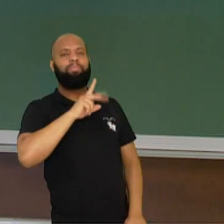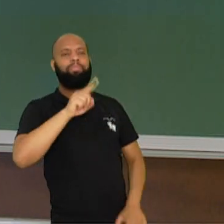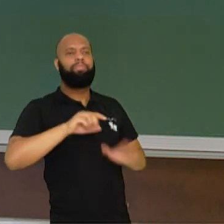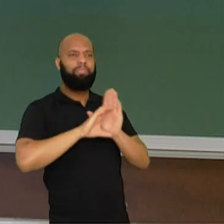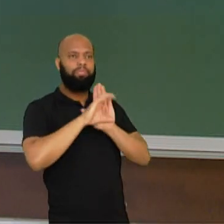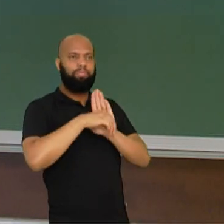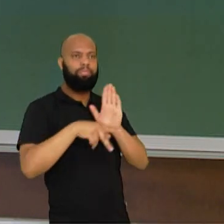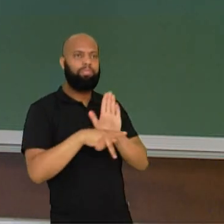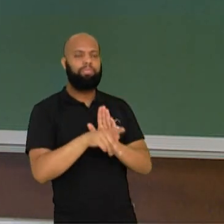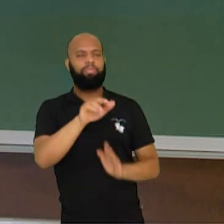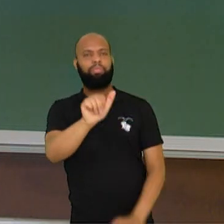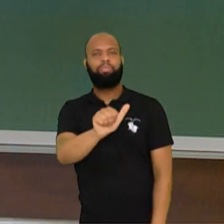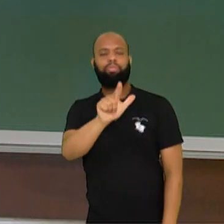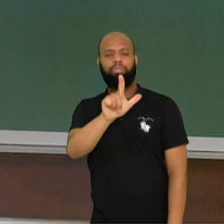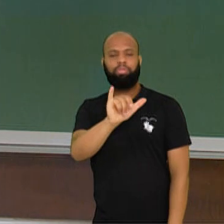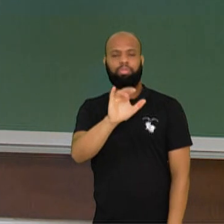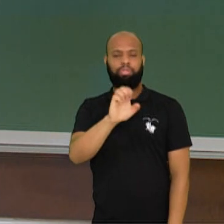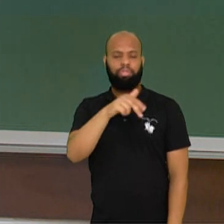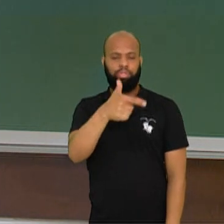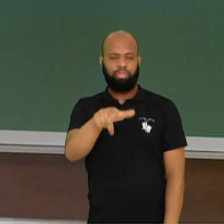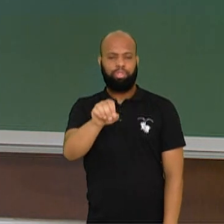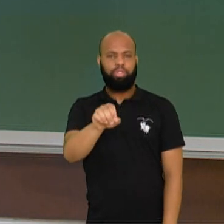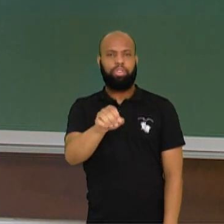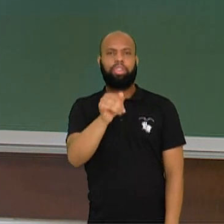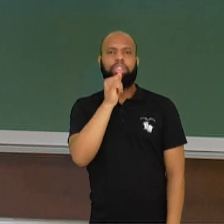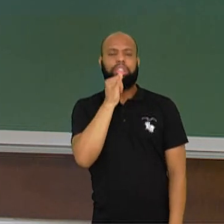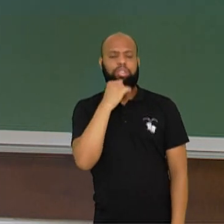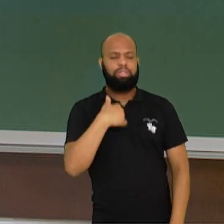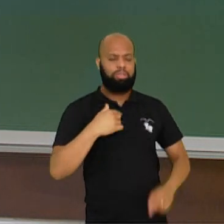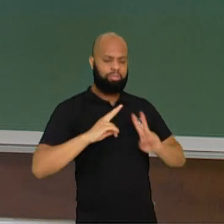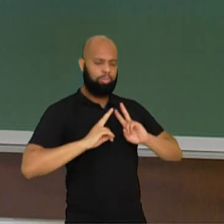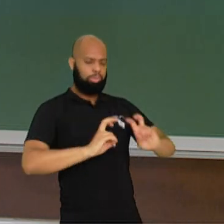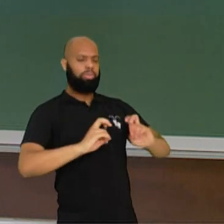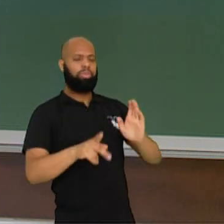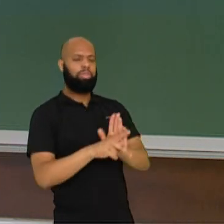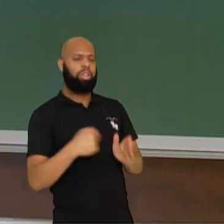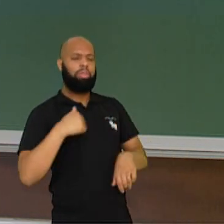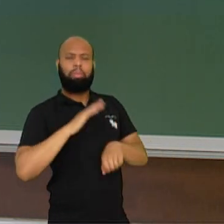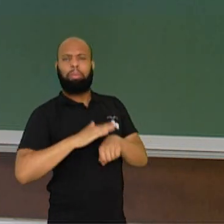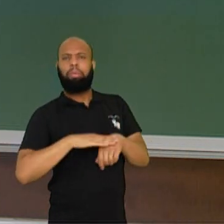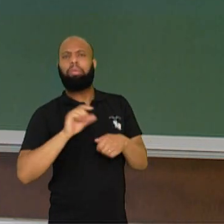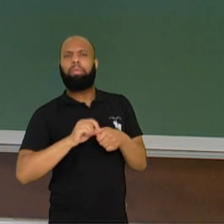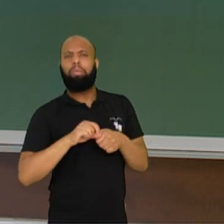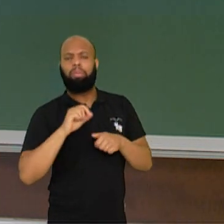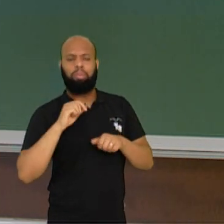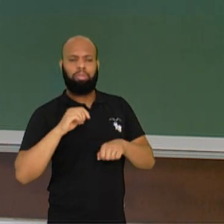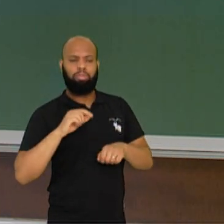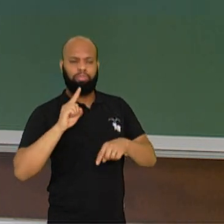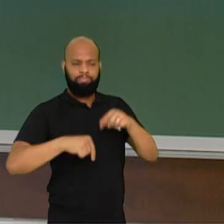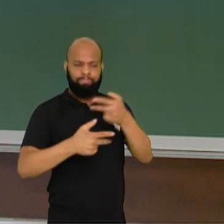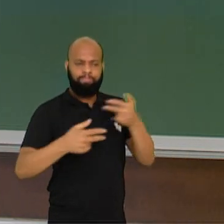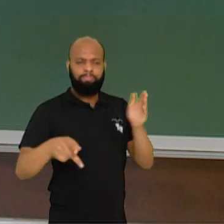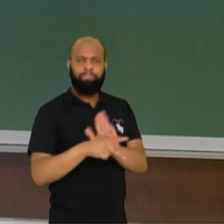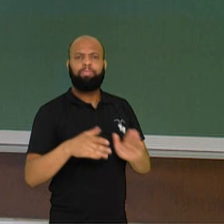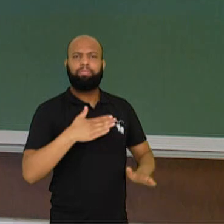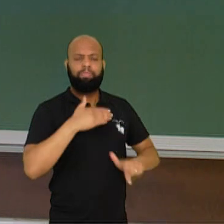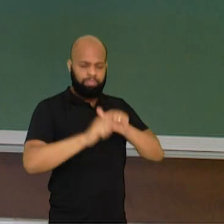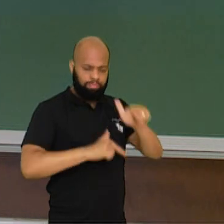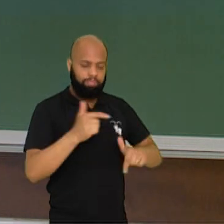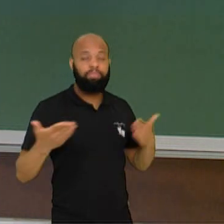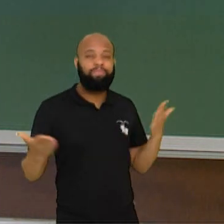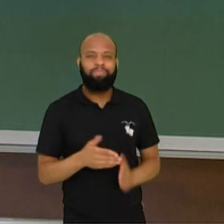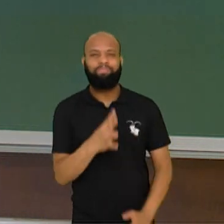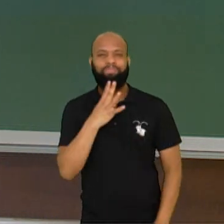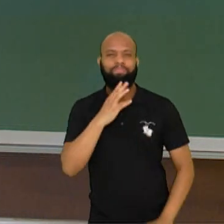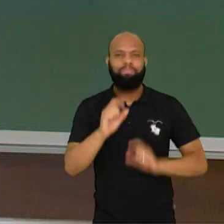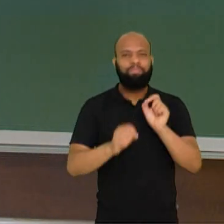de alienação, quando o trabalhador não se reconhece naquilo que ele mesmo produz, no produto do seu trabalho. Vamos